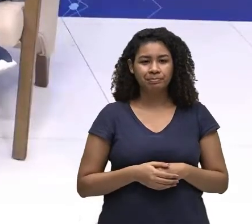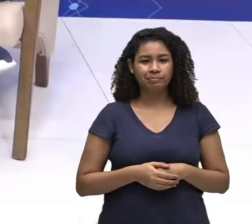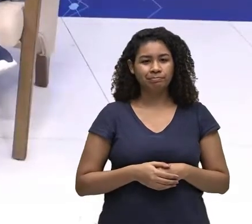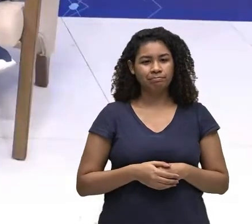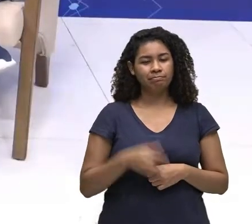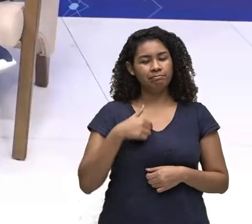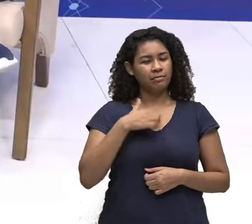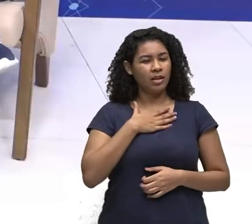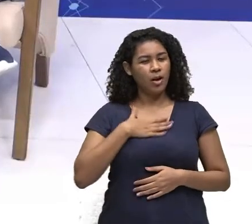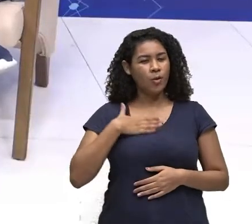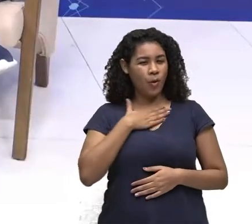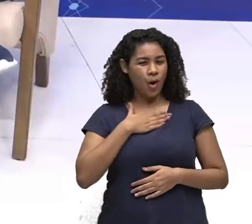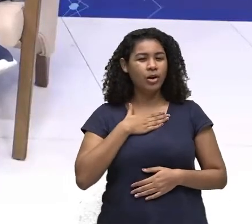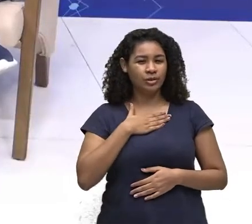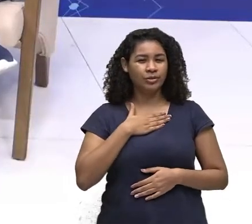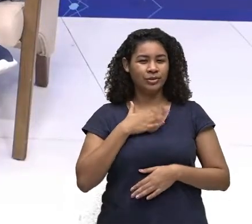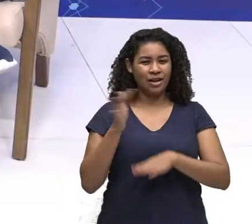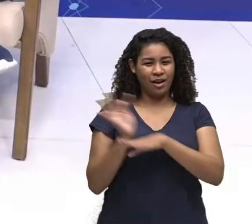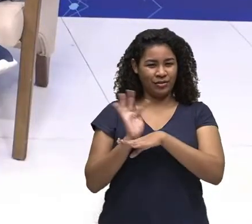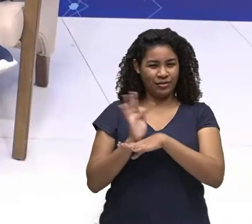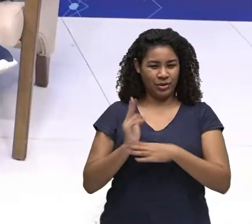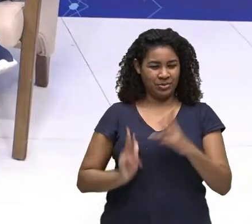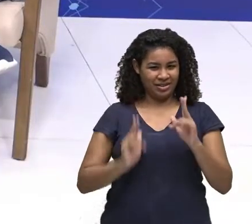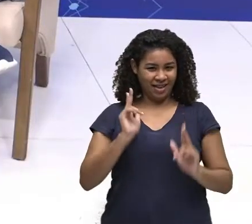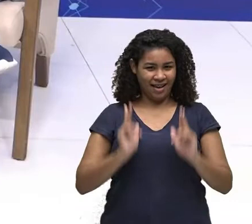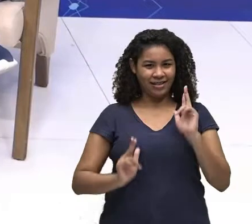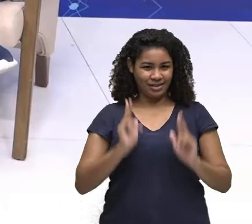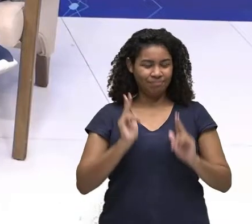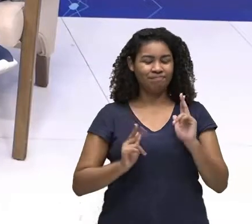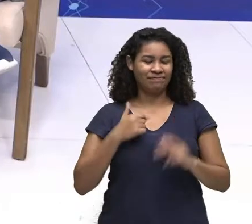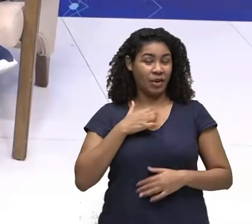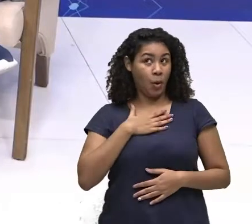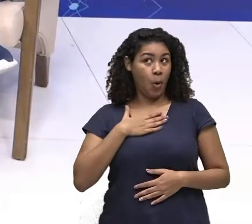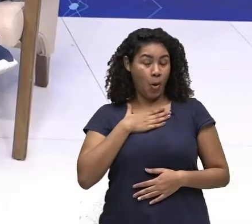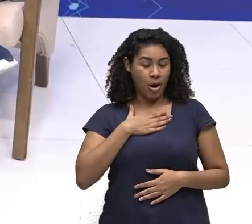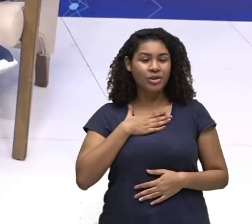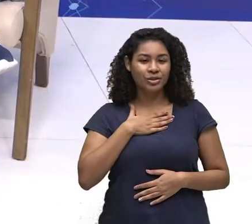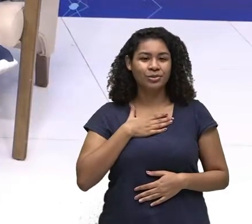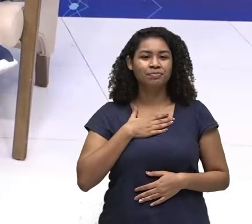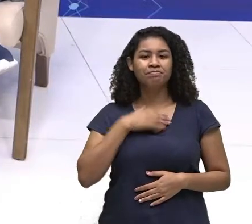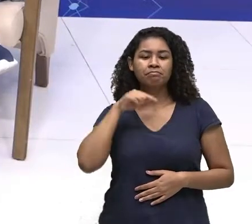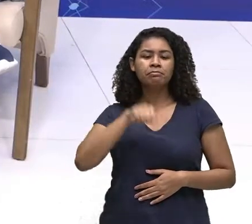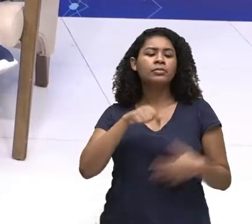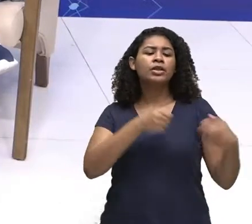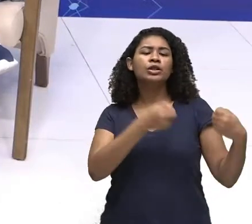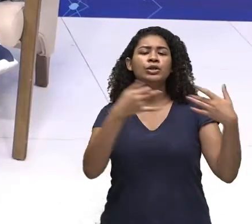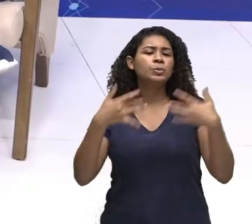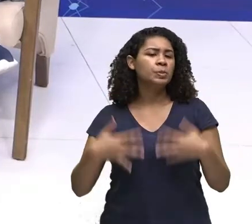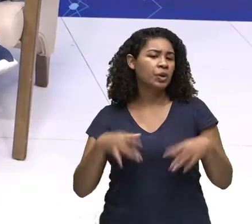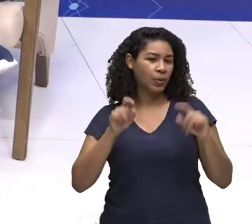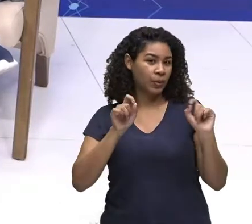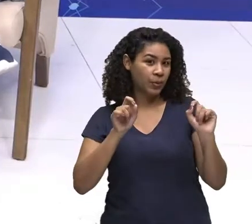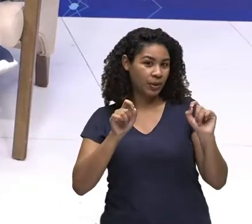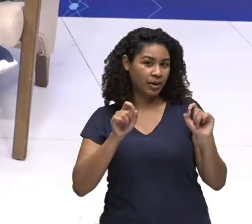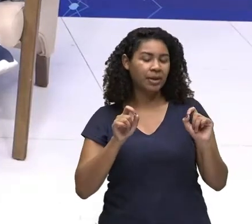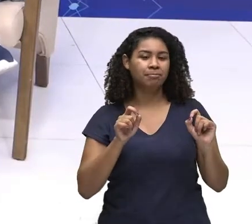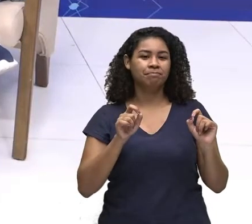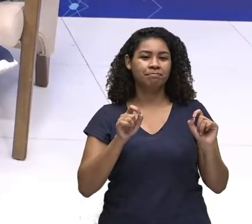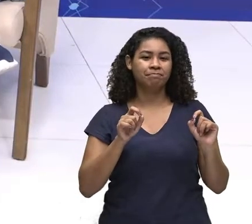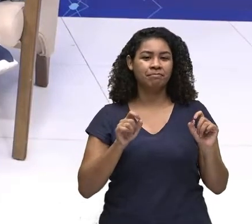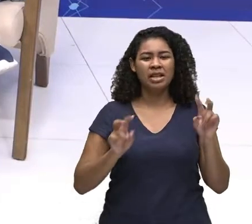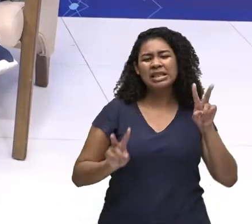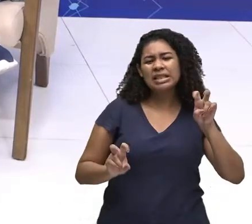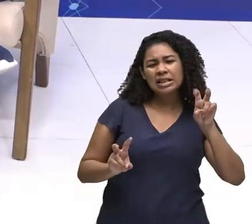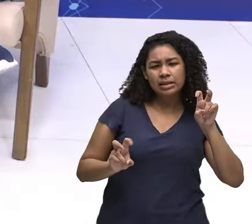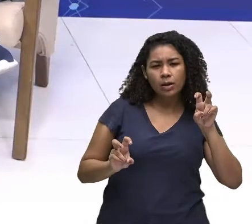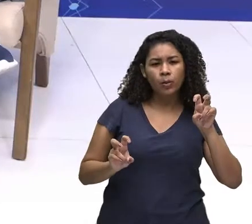gosto muito de uma série de filmes, né? E uma das citações dessa série é uma série que